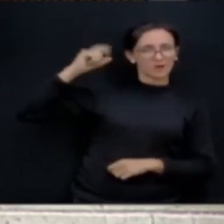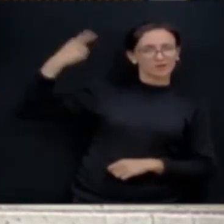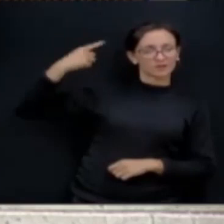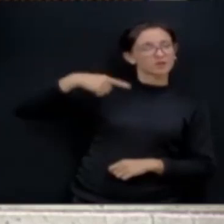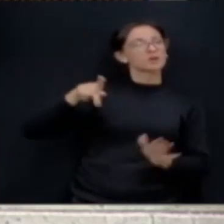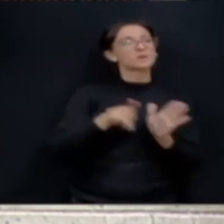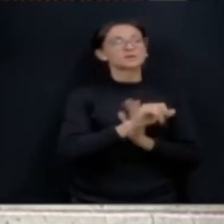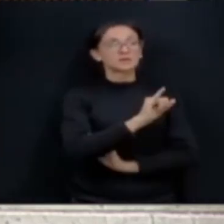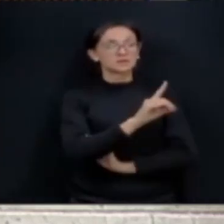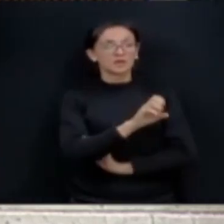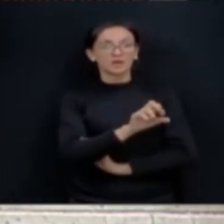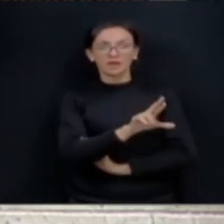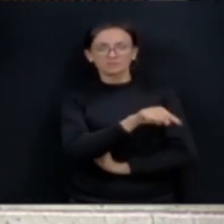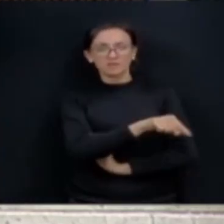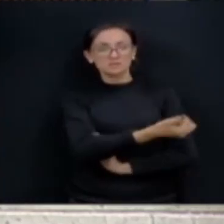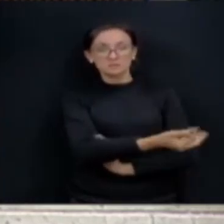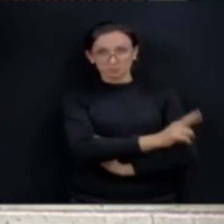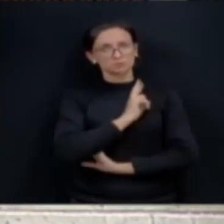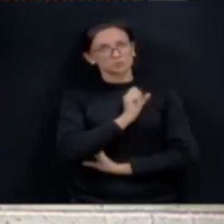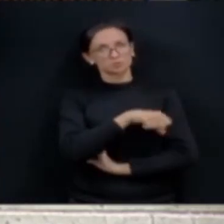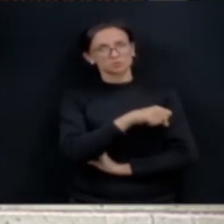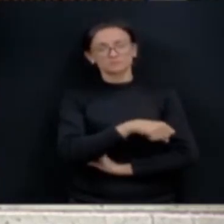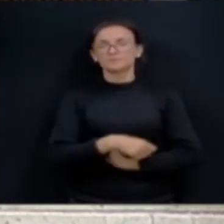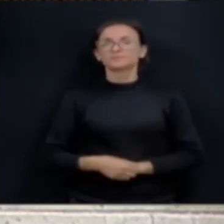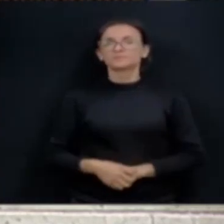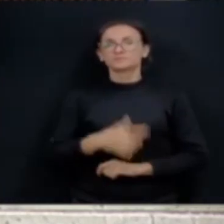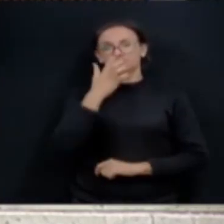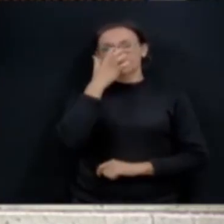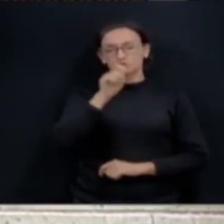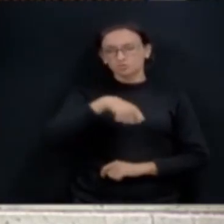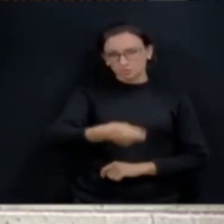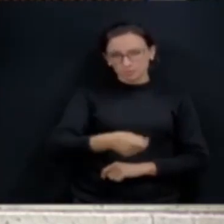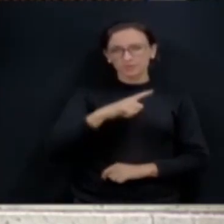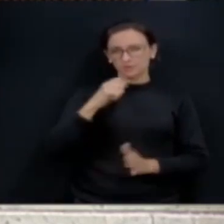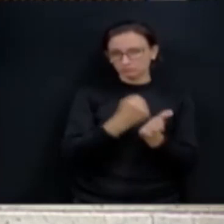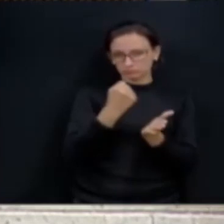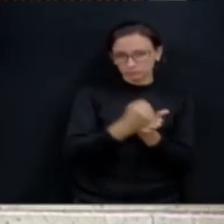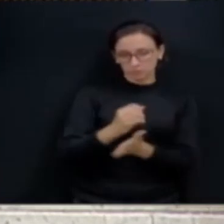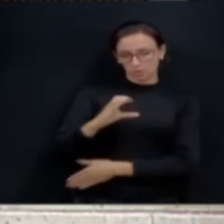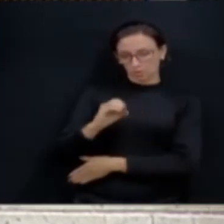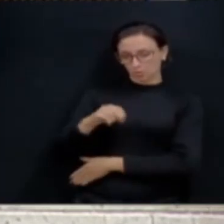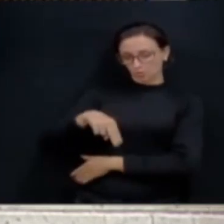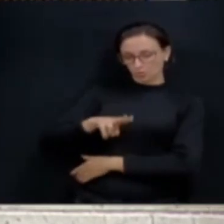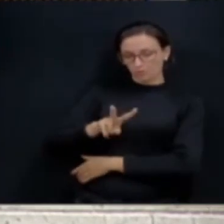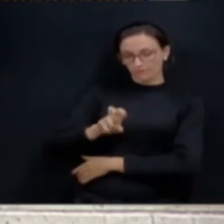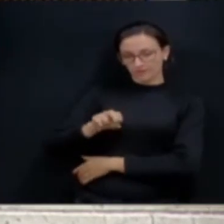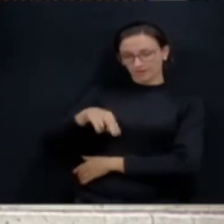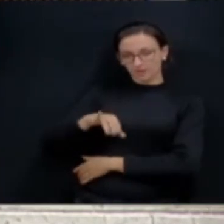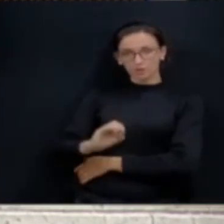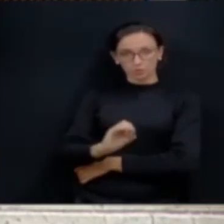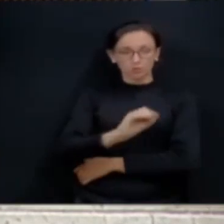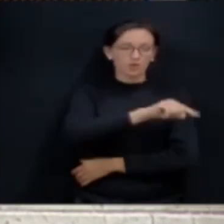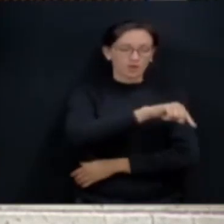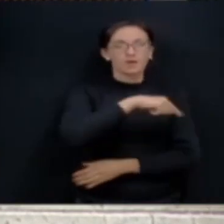está aqui, disse que as minutas de convênio de delegação das rodovias estaduais à União se encontram em fase de verificação por essa autarquia